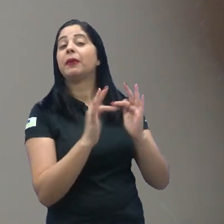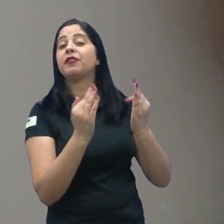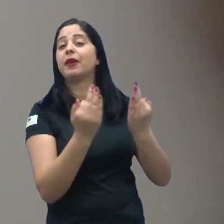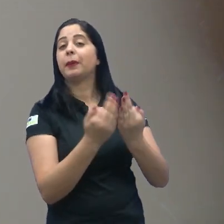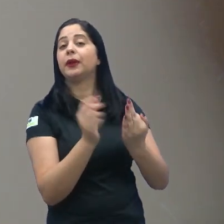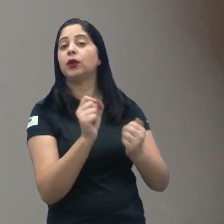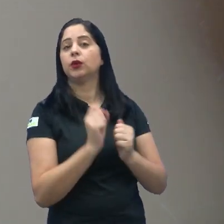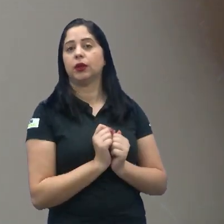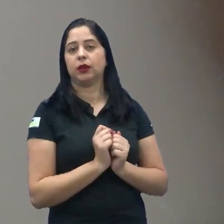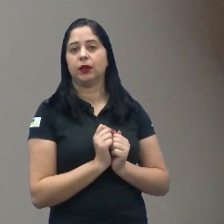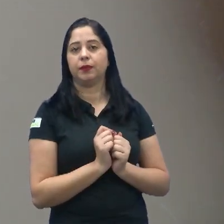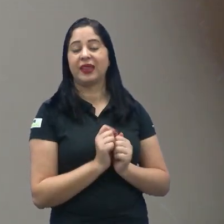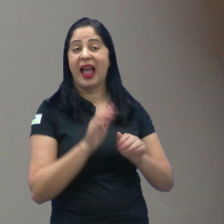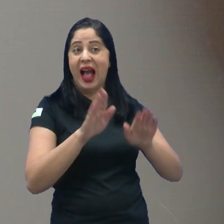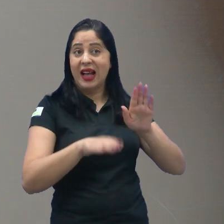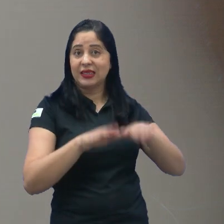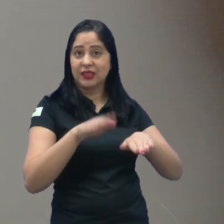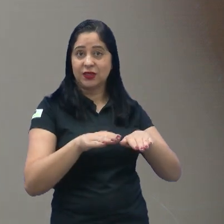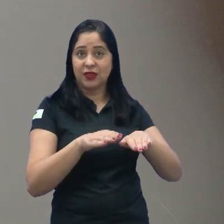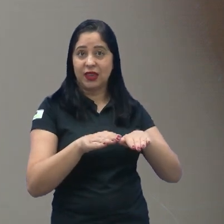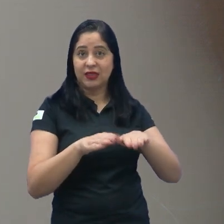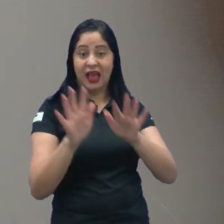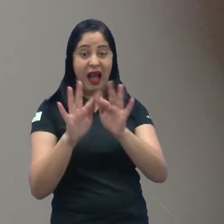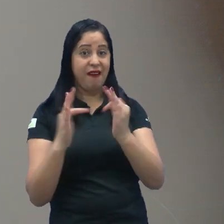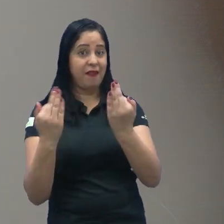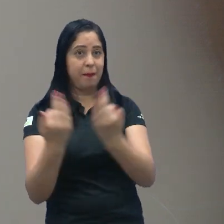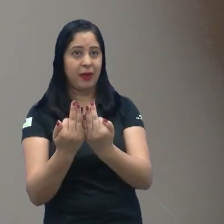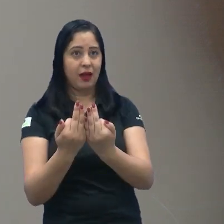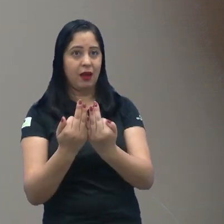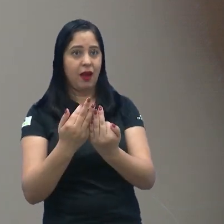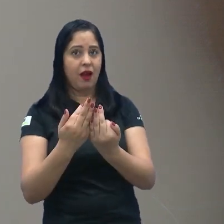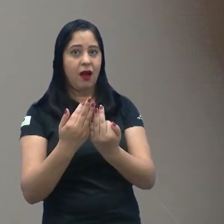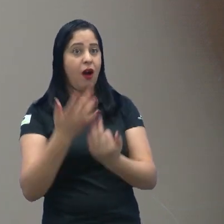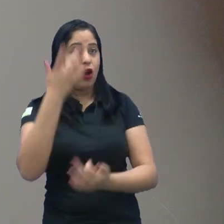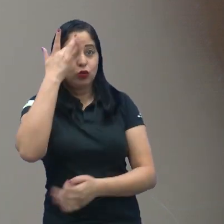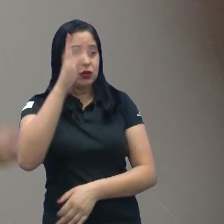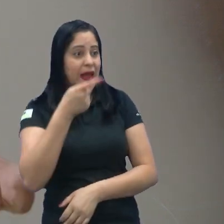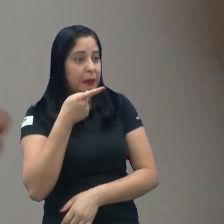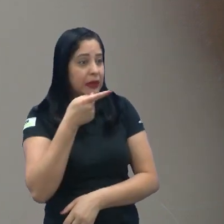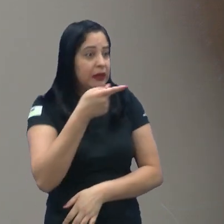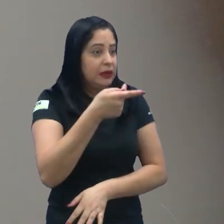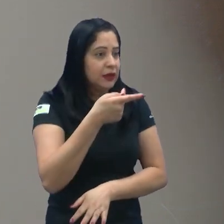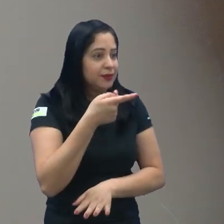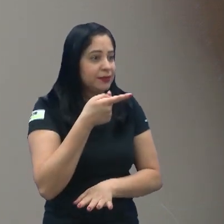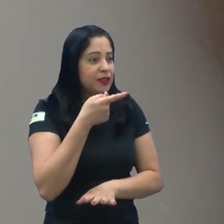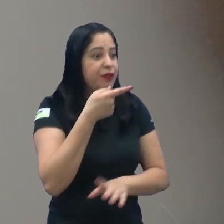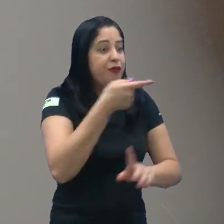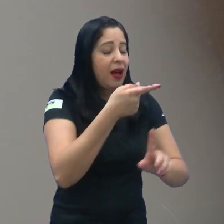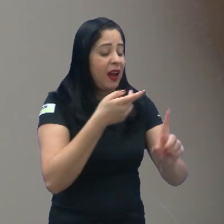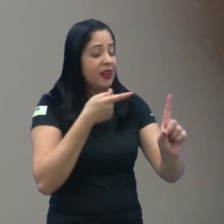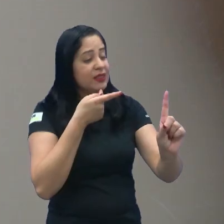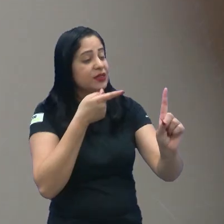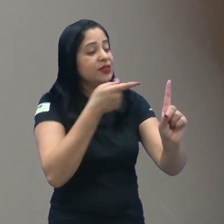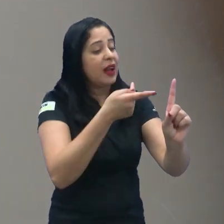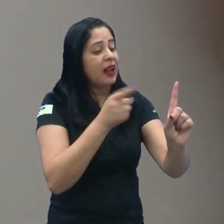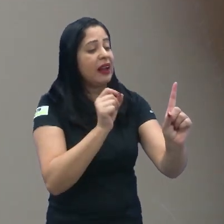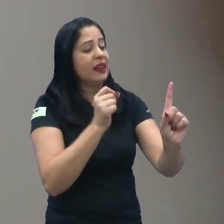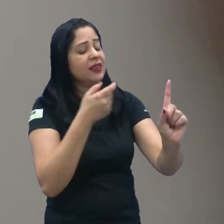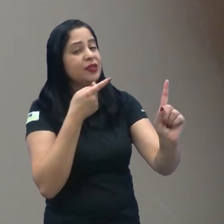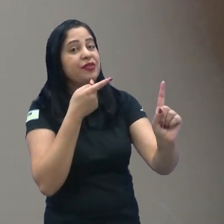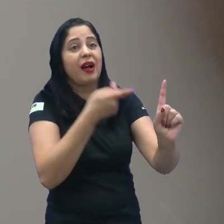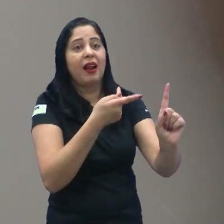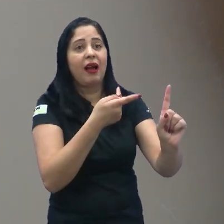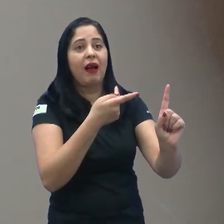apoio. Muitas vezes a rede de apoio não sabe nem o que falar para essa gestante, Sim. ou para essa mulher que acabou de ter o bebezinho, enfim, ou que ainda